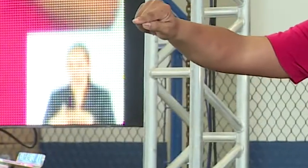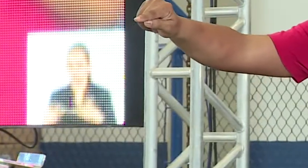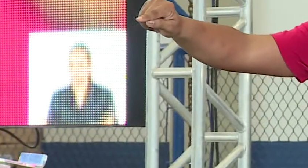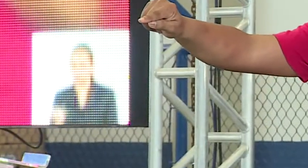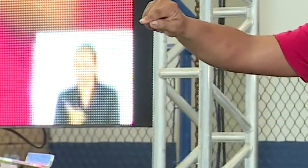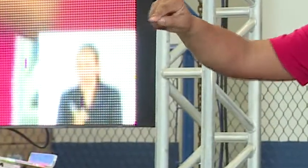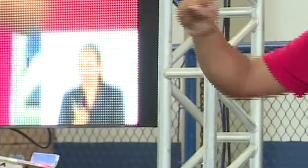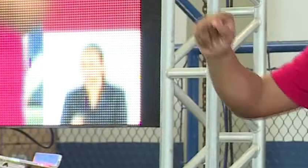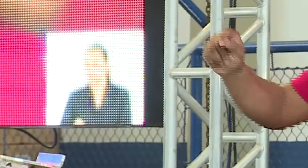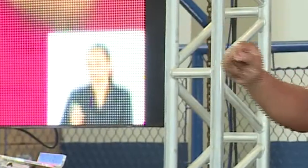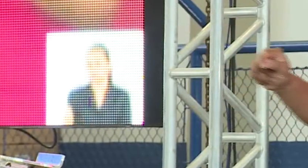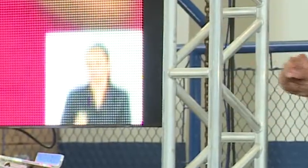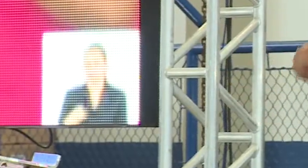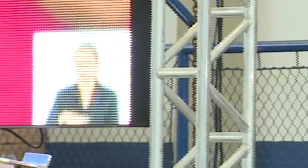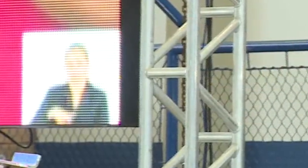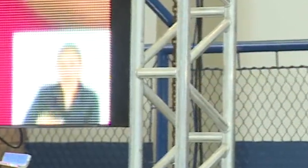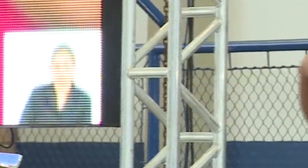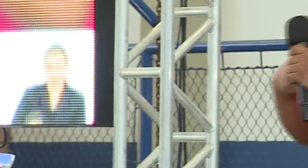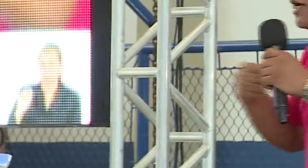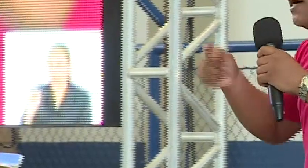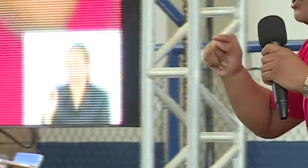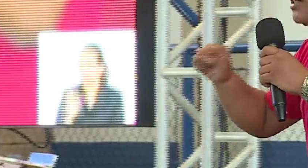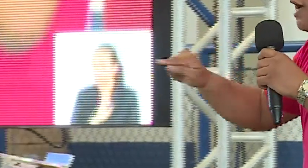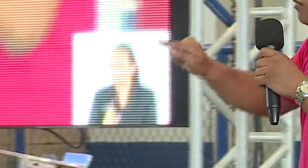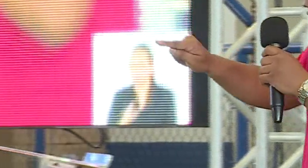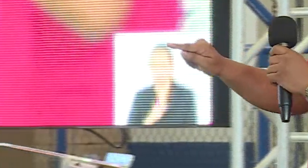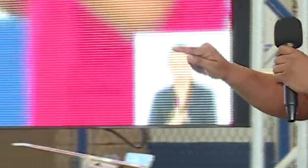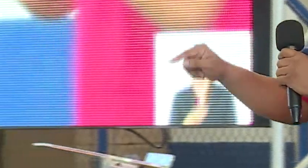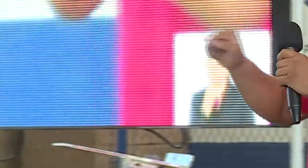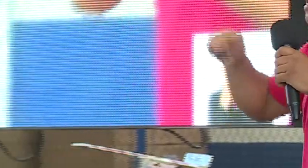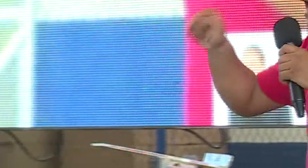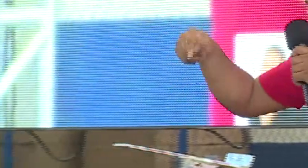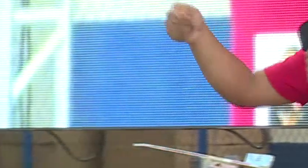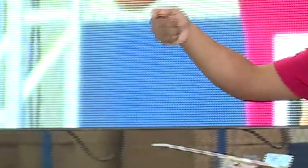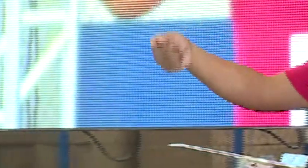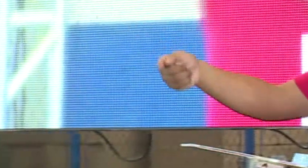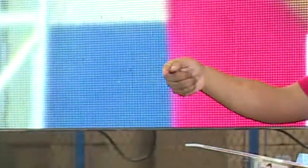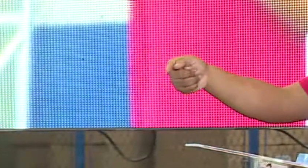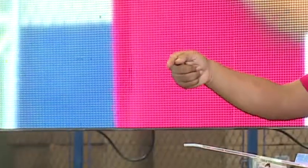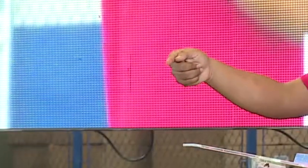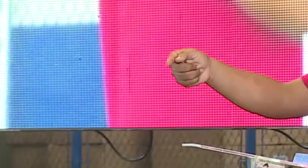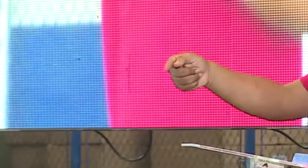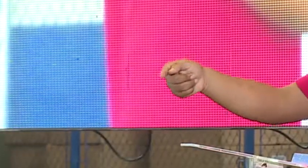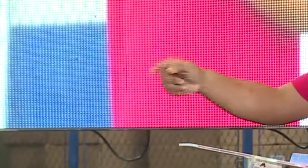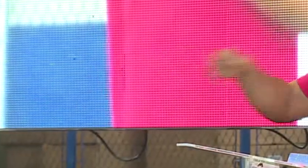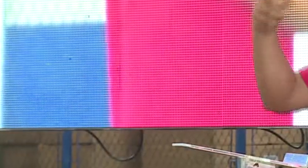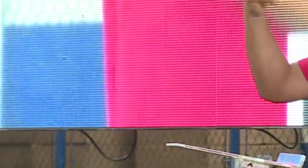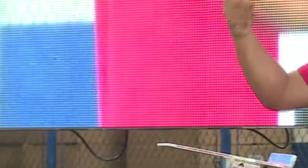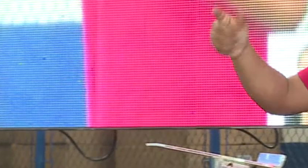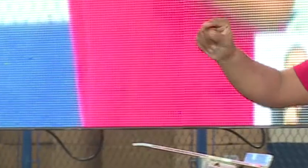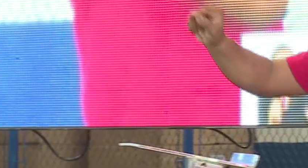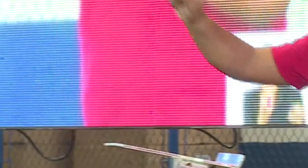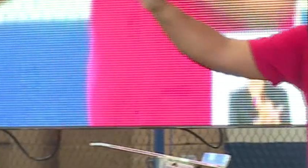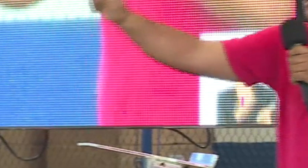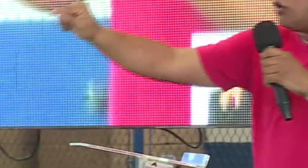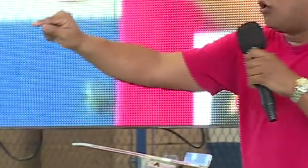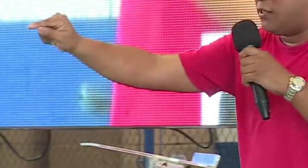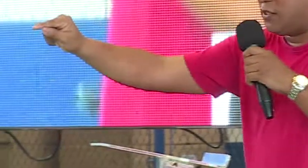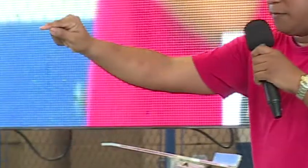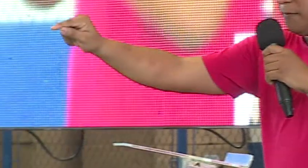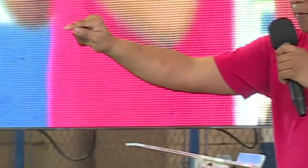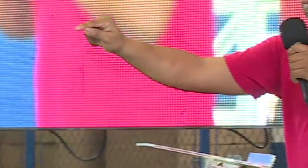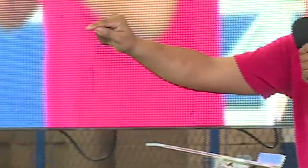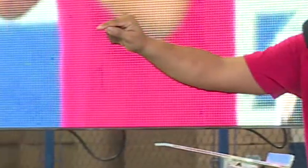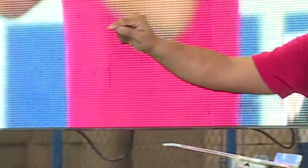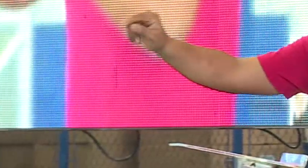efeito. E nós hoje acreditamos que quem causa esse efeito estufa, dentre outros, é o